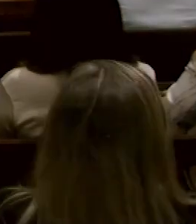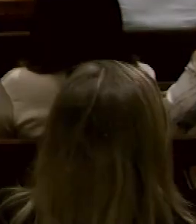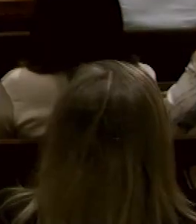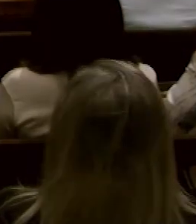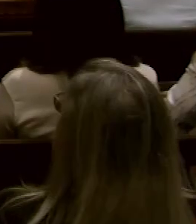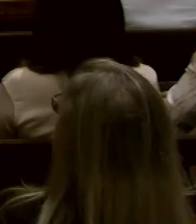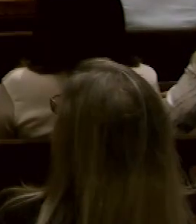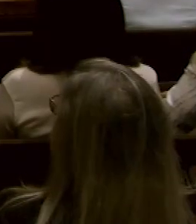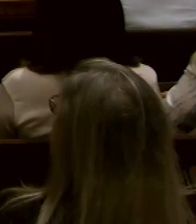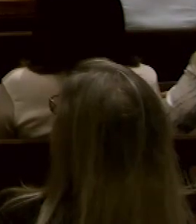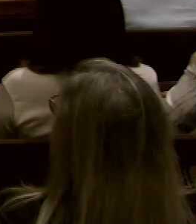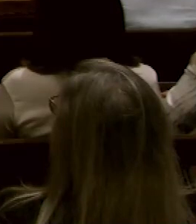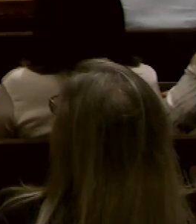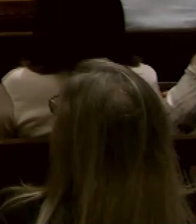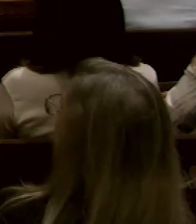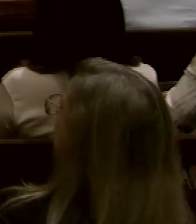Antes de nós